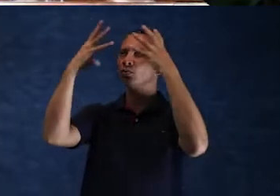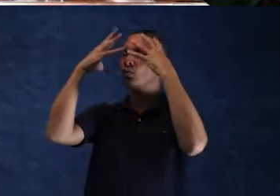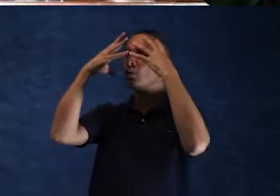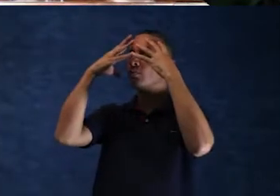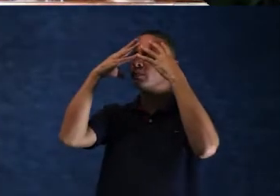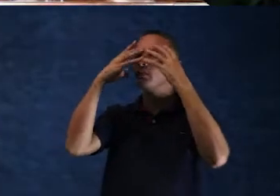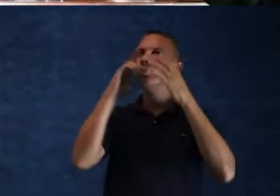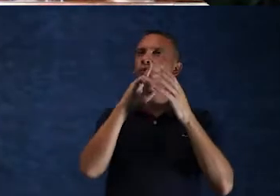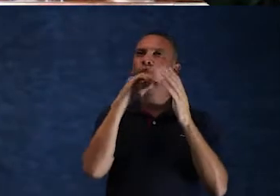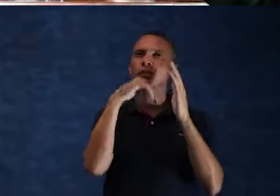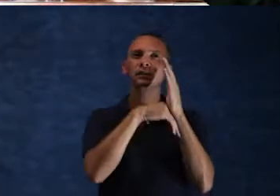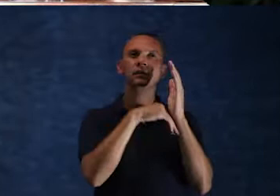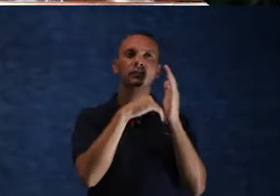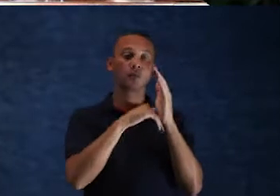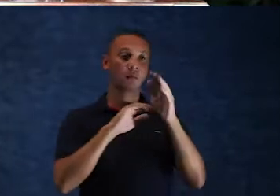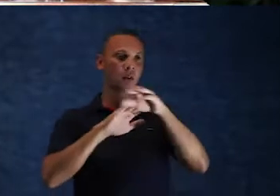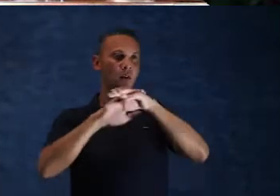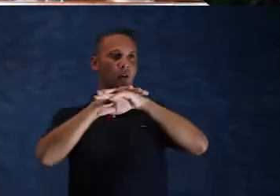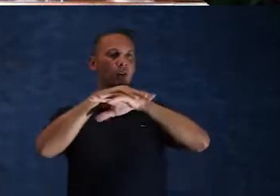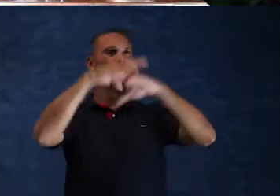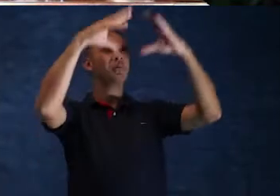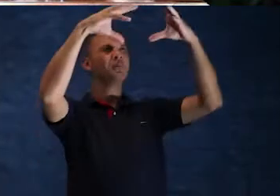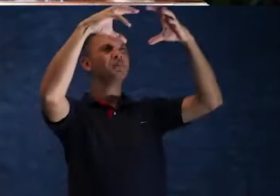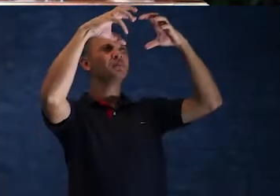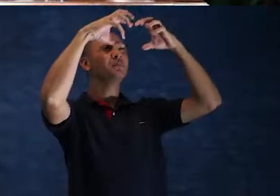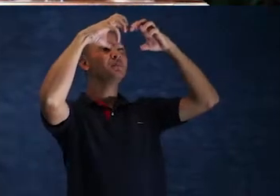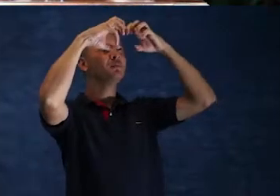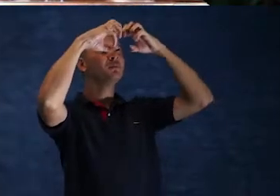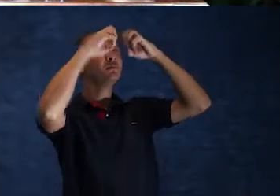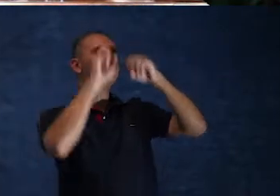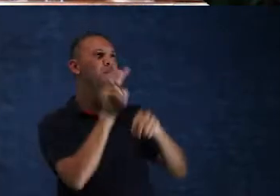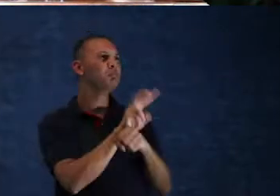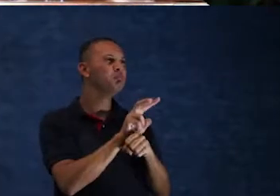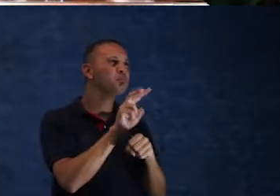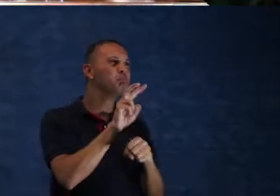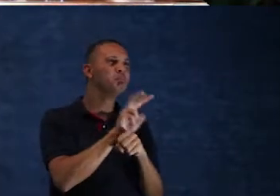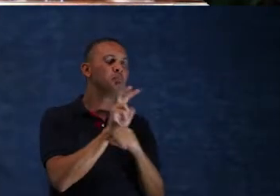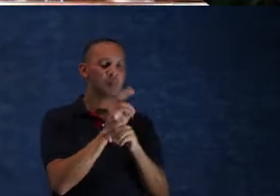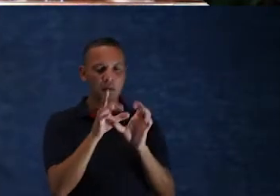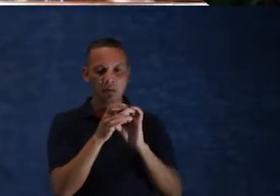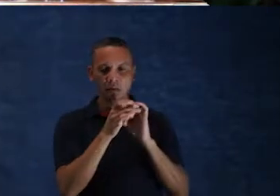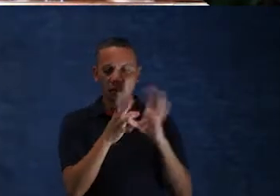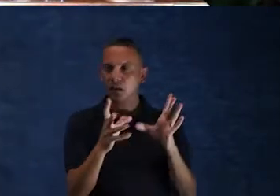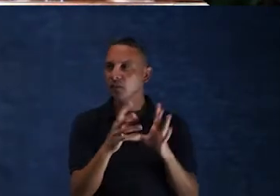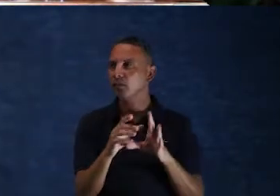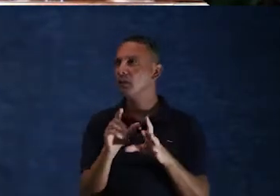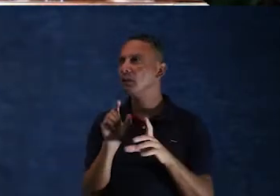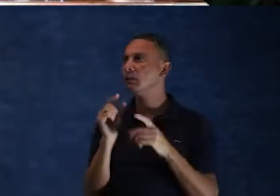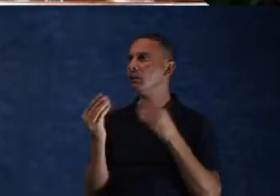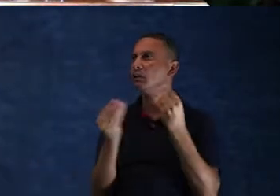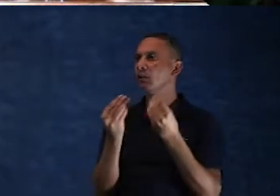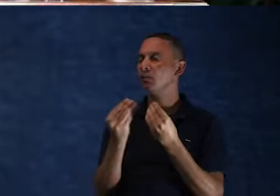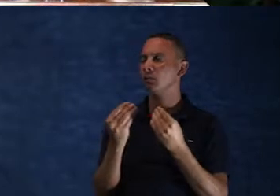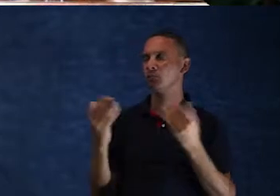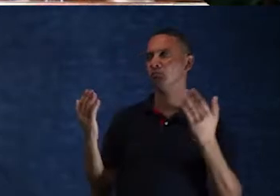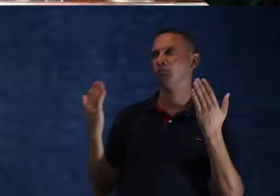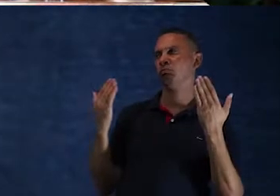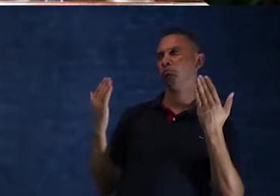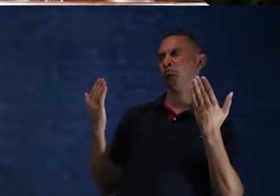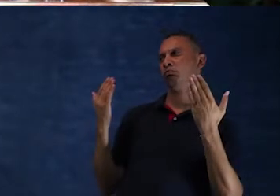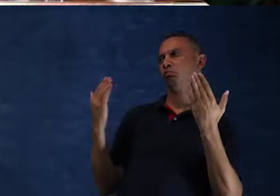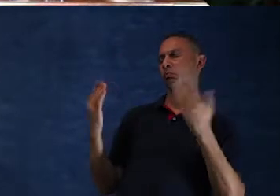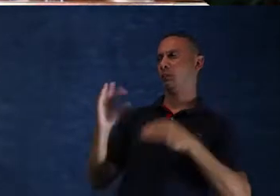mistério. Nessa noite que persiste entre a desesperança de ver-se livre de ser suspeito, a desconfiança